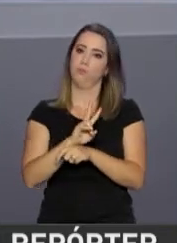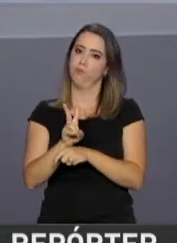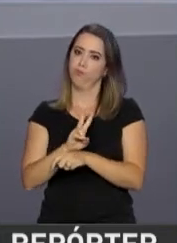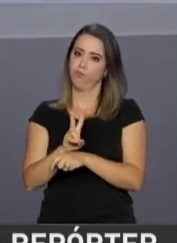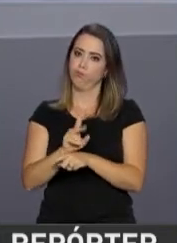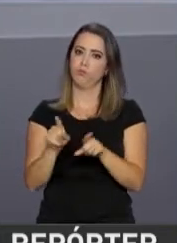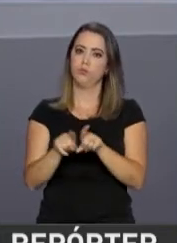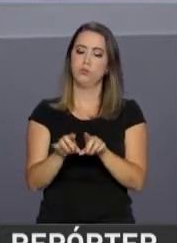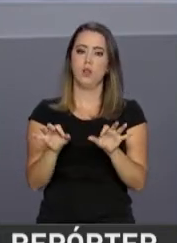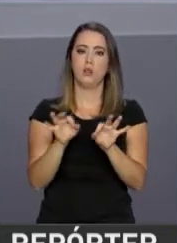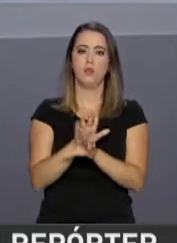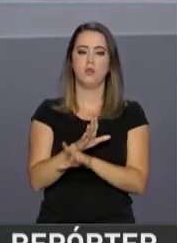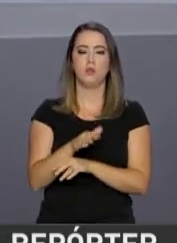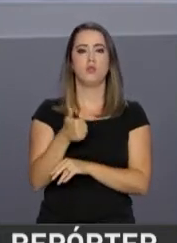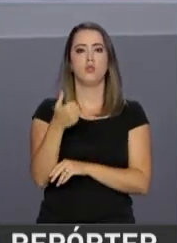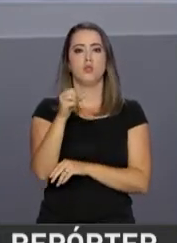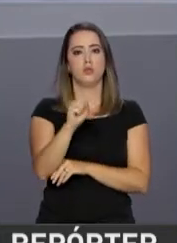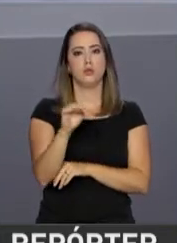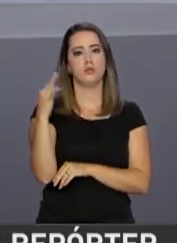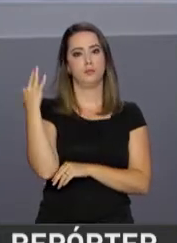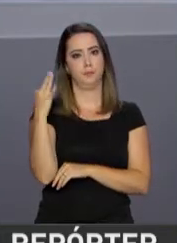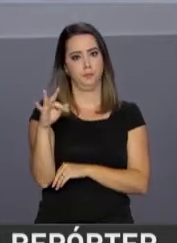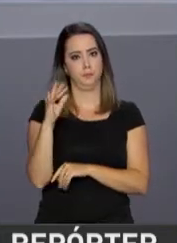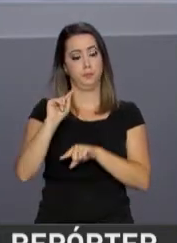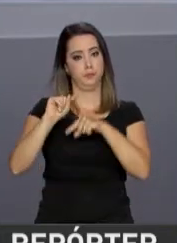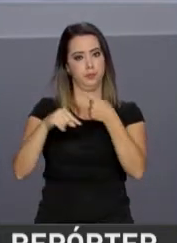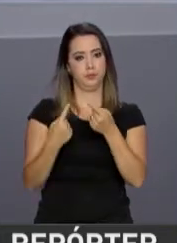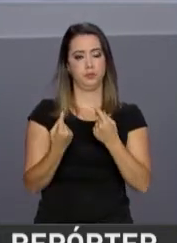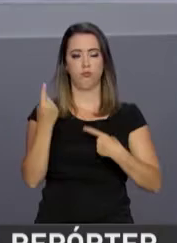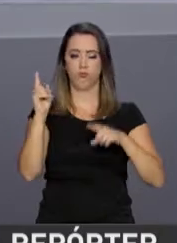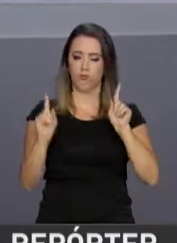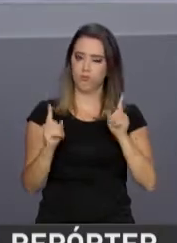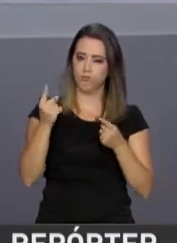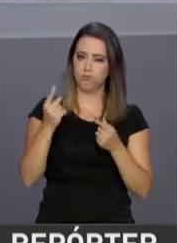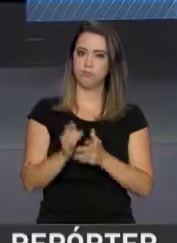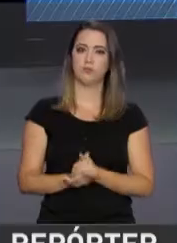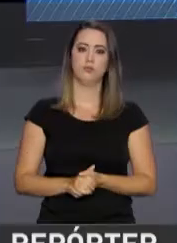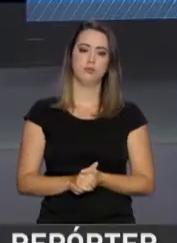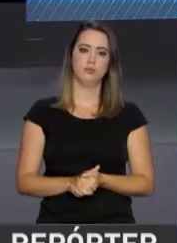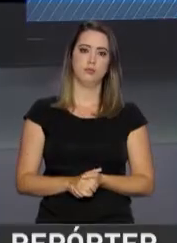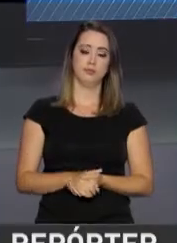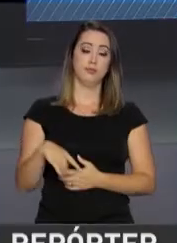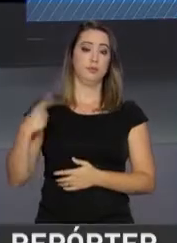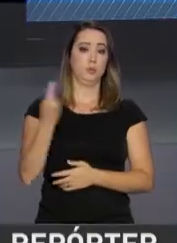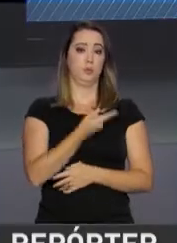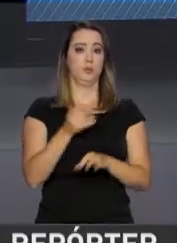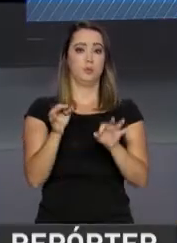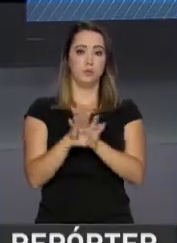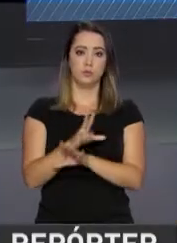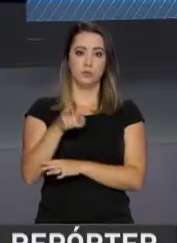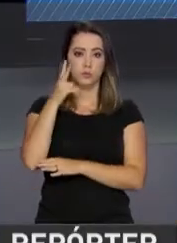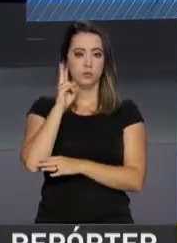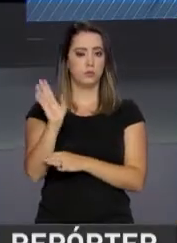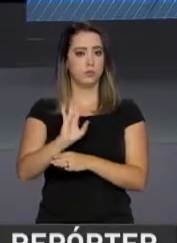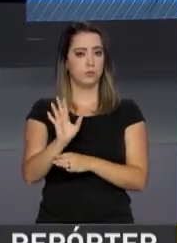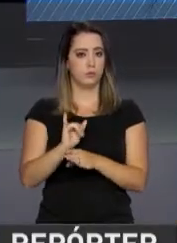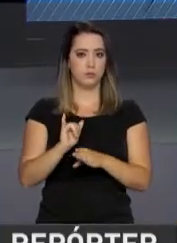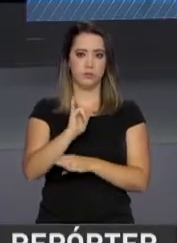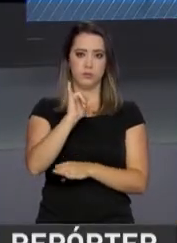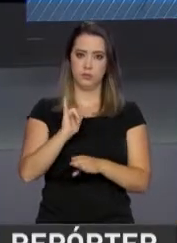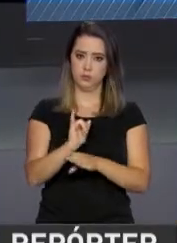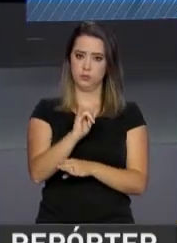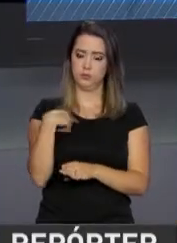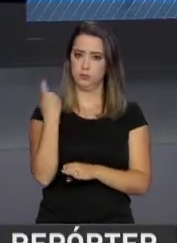finalizando as ações somente no dia 18 de fevereiro após o carnaval nós ficamos por aqui você pode rever as